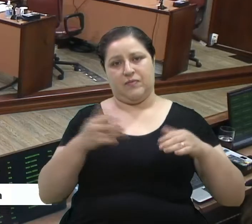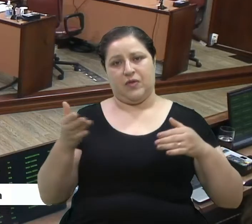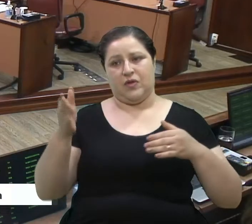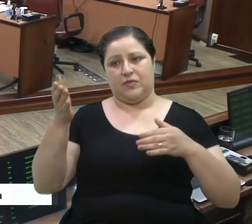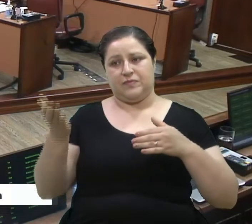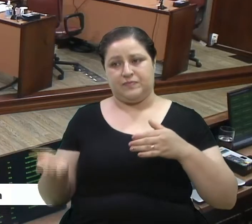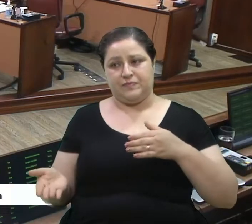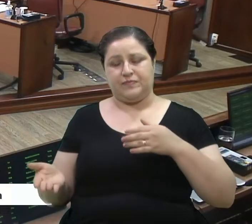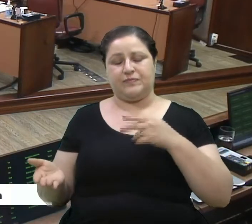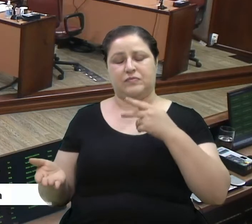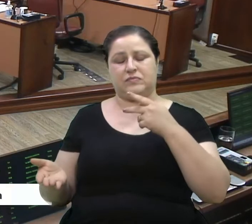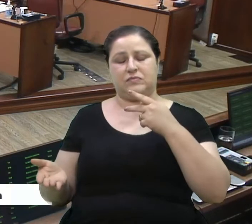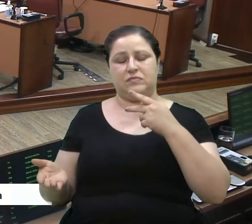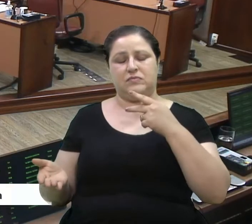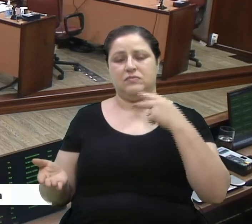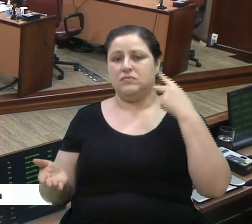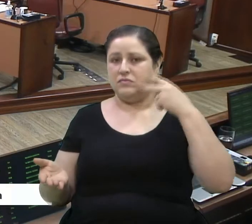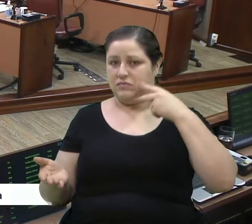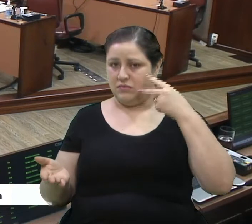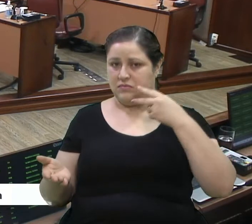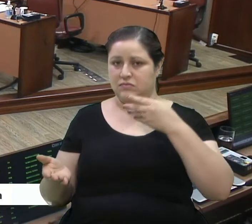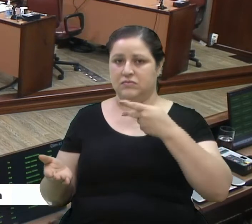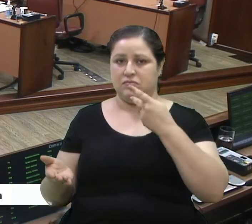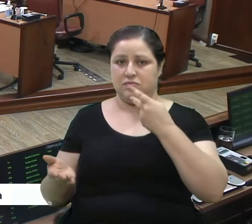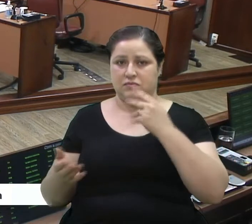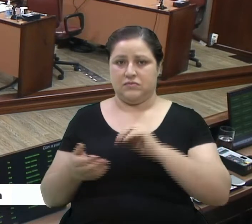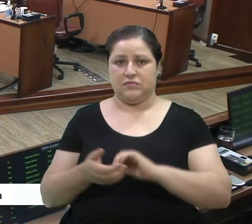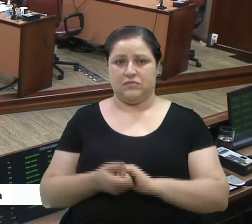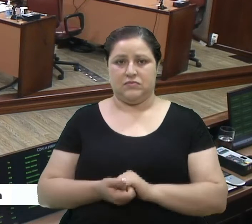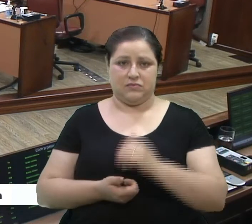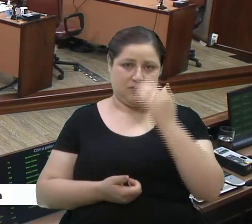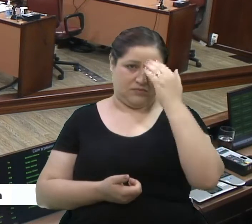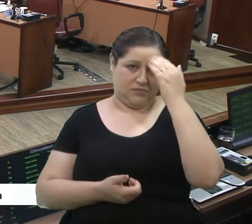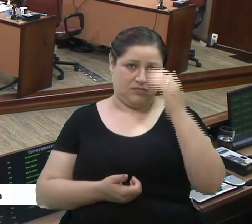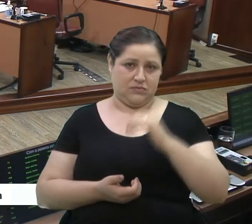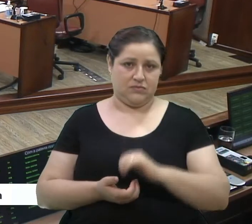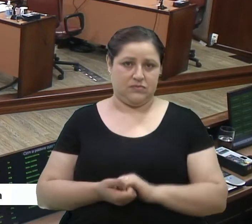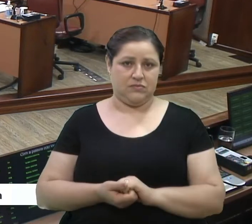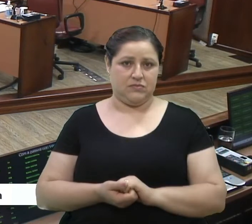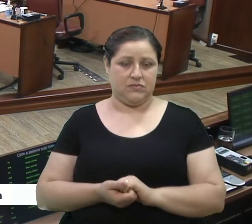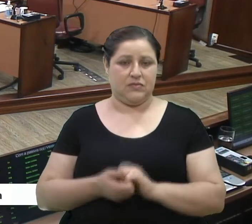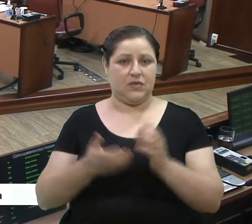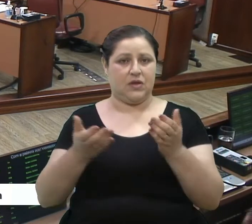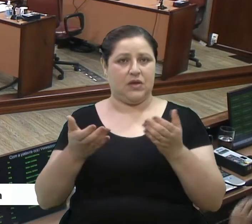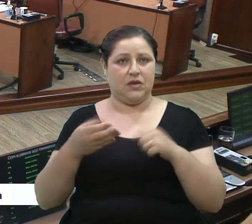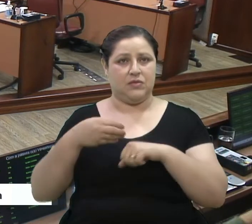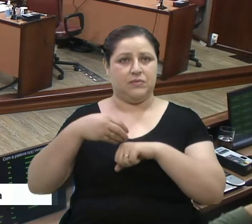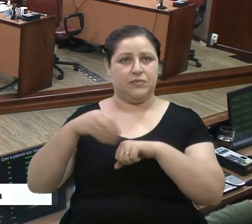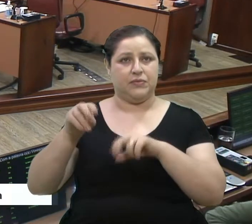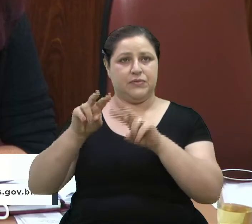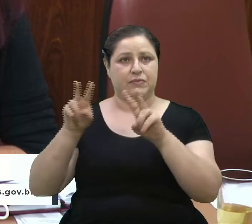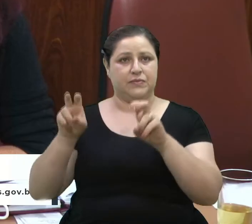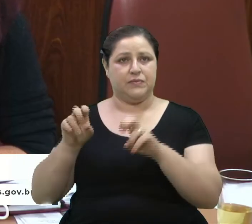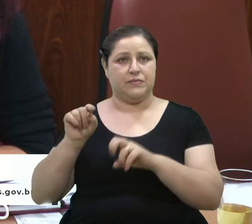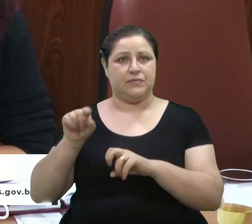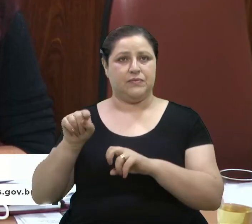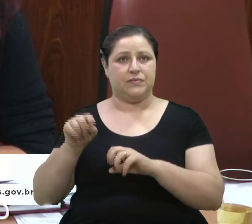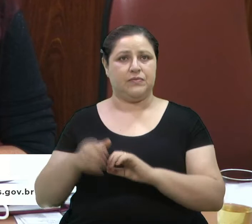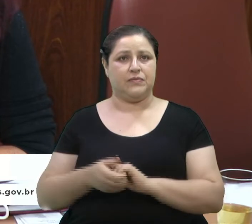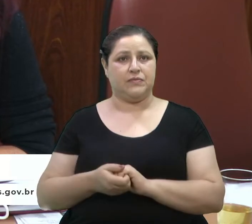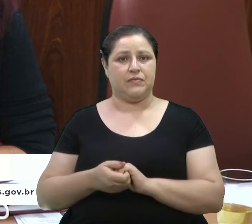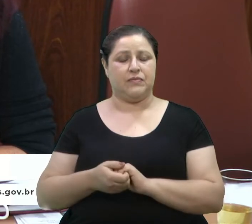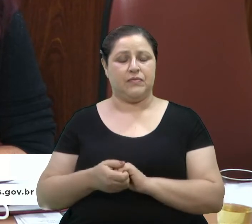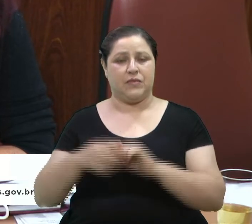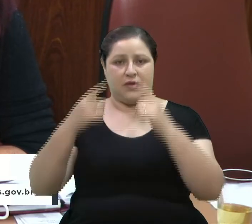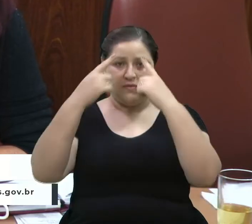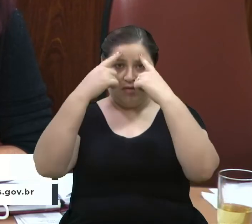Vereadora, de imediato. Obrigada, vereador. Não, eu queria colocar um pouco essa questão da